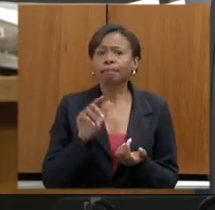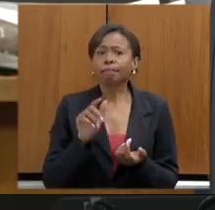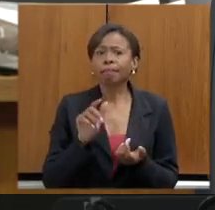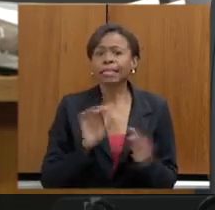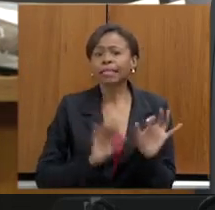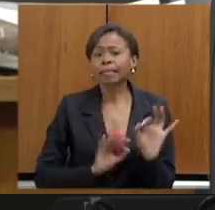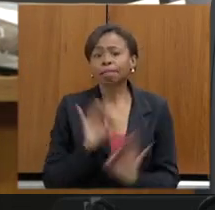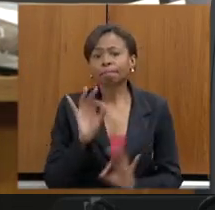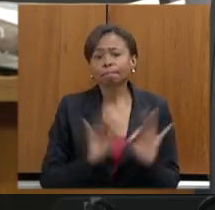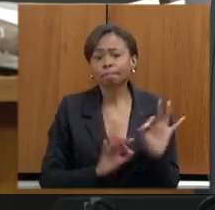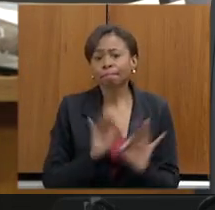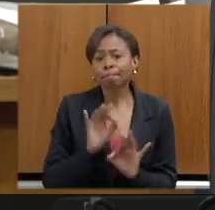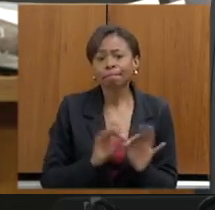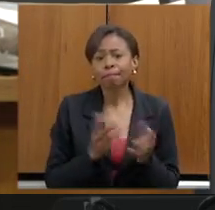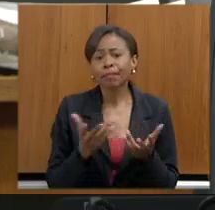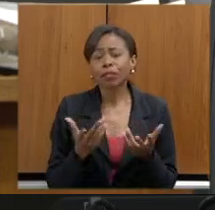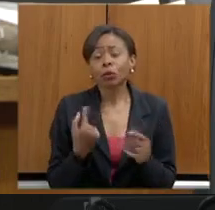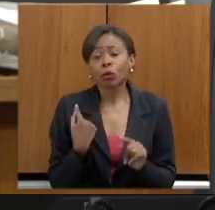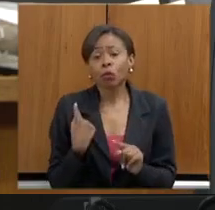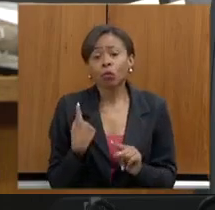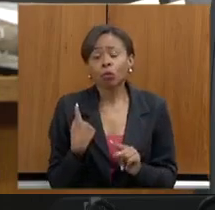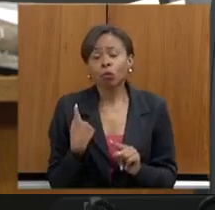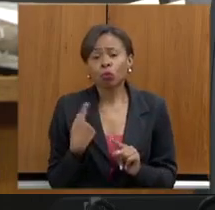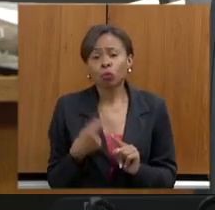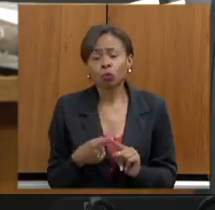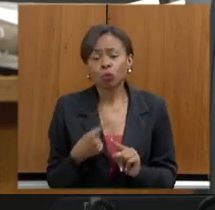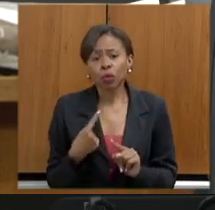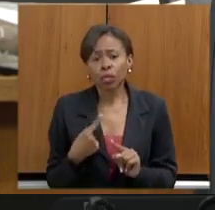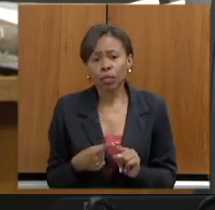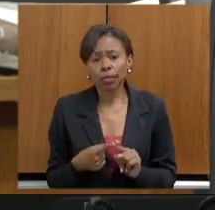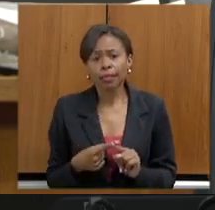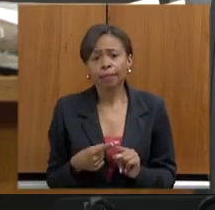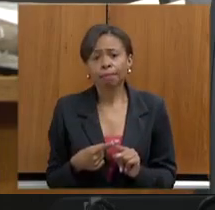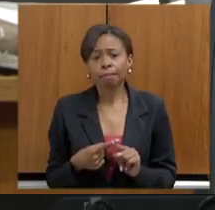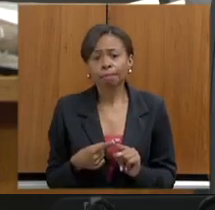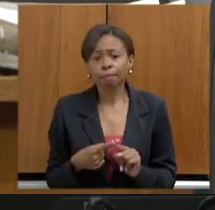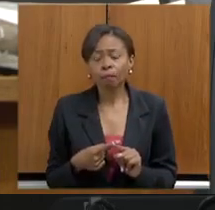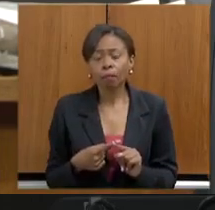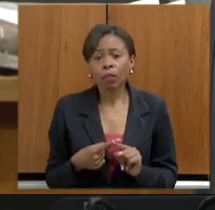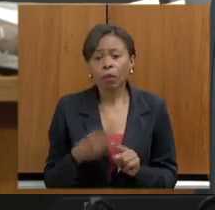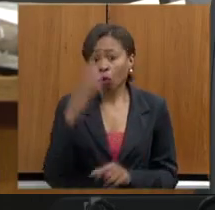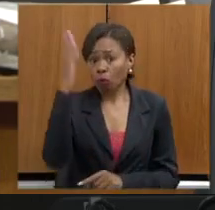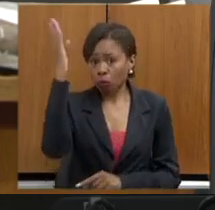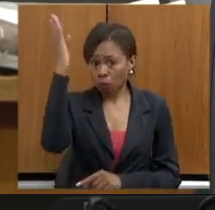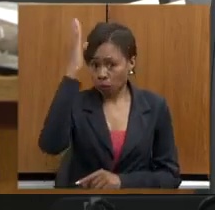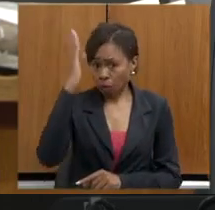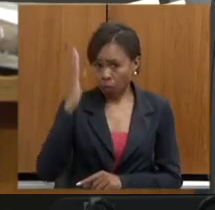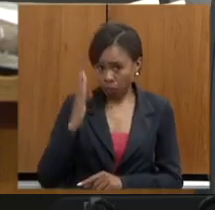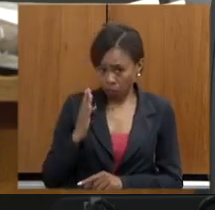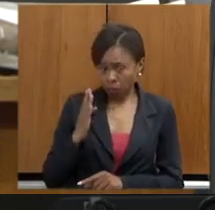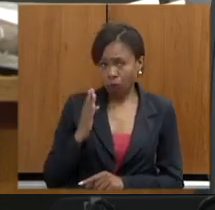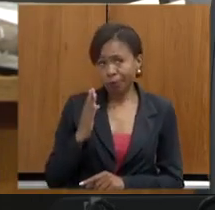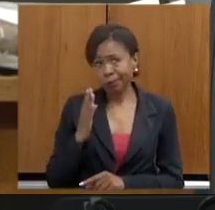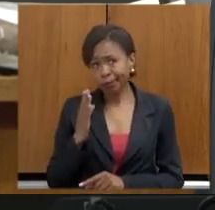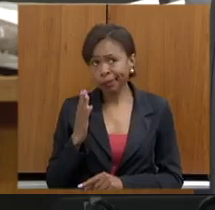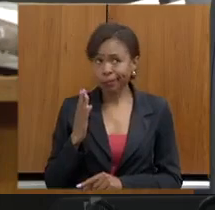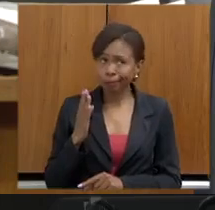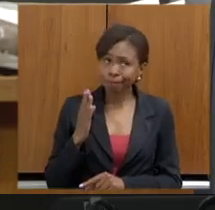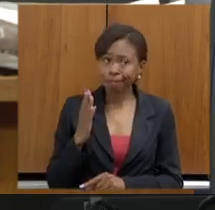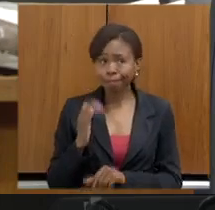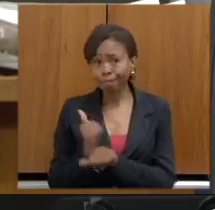frações porque na verdade o país tem um uma estratégia equivocada né